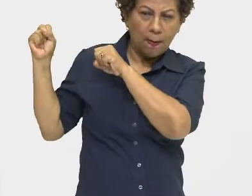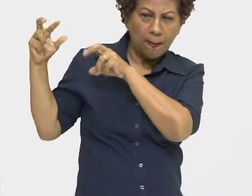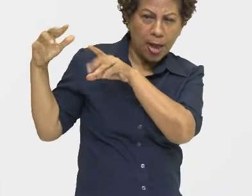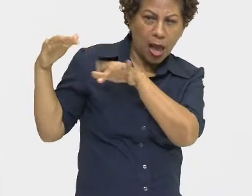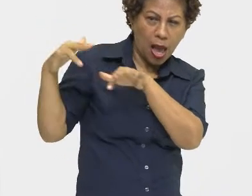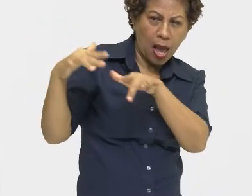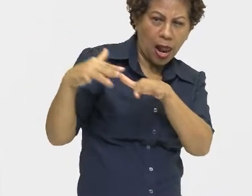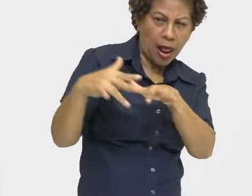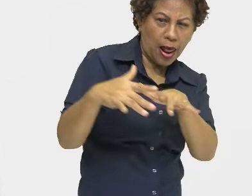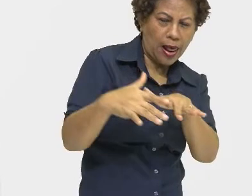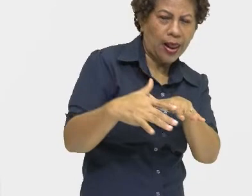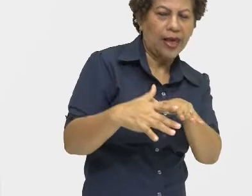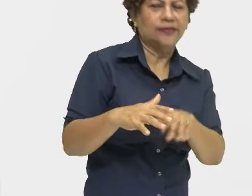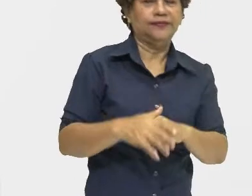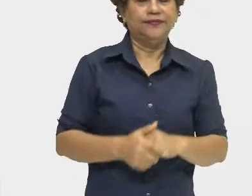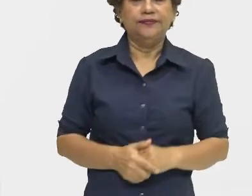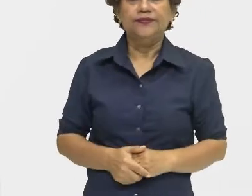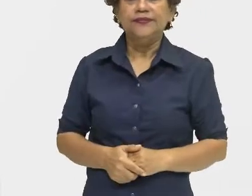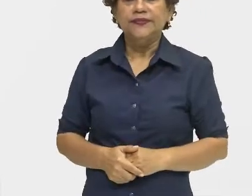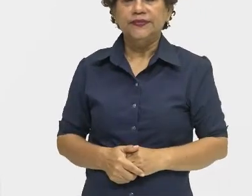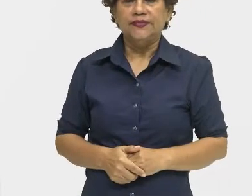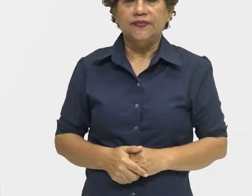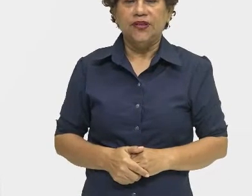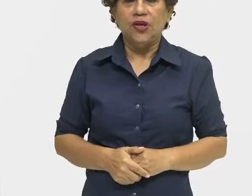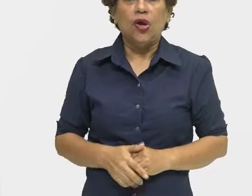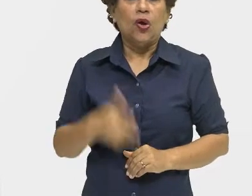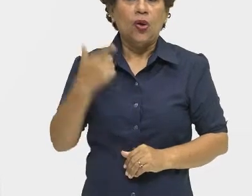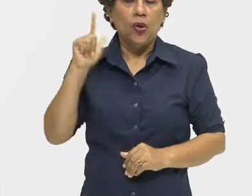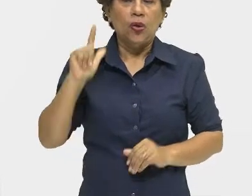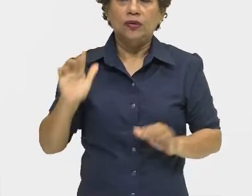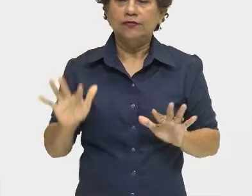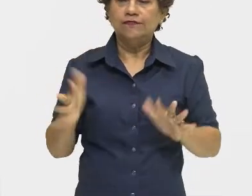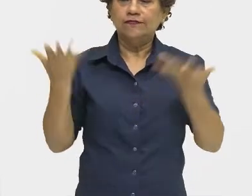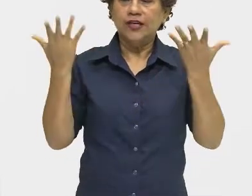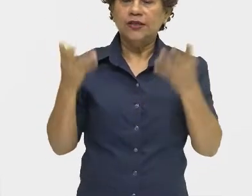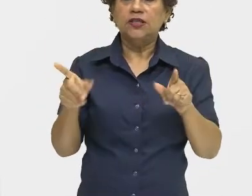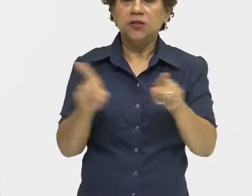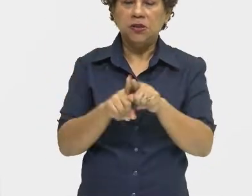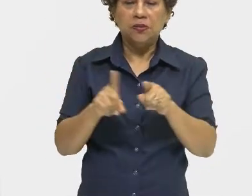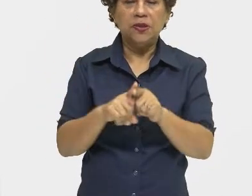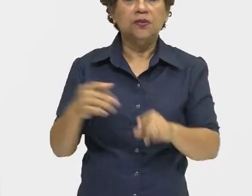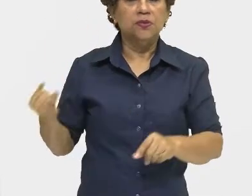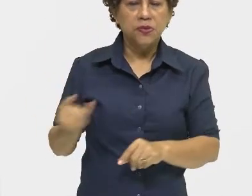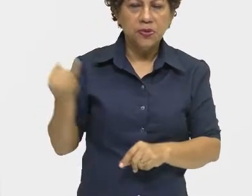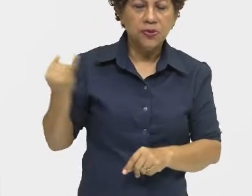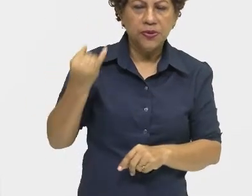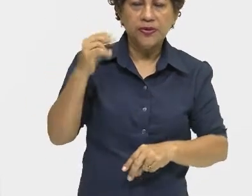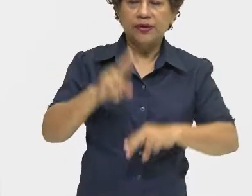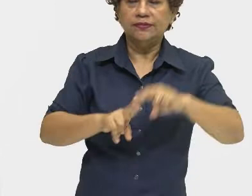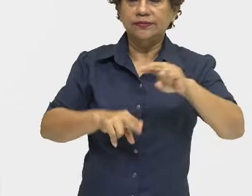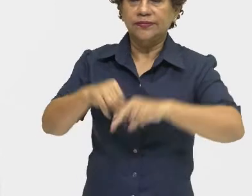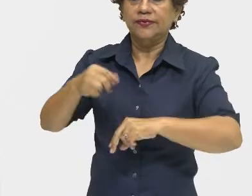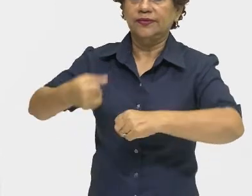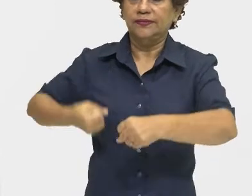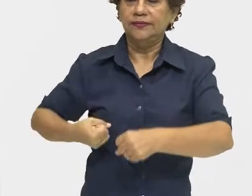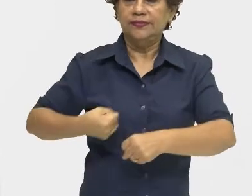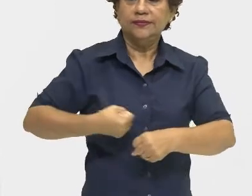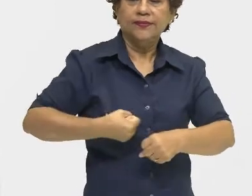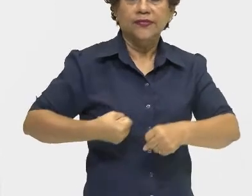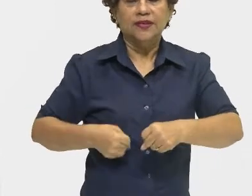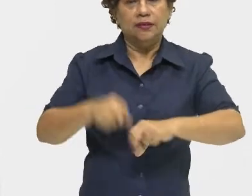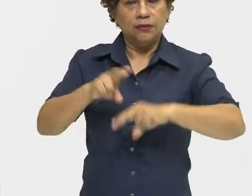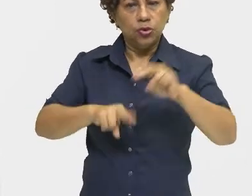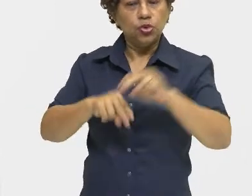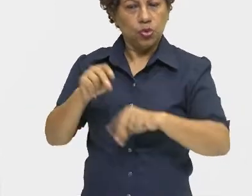Festa junina. Adoro uma festa junina, inclusive saudades também. Celebradas no Brasil desde pelo